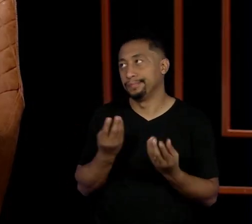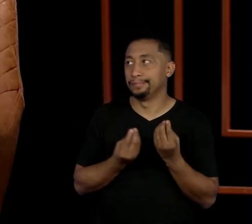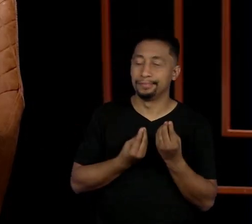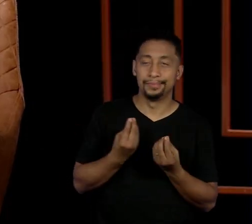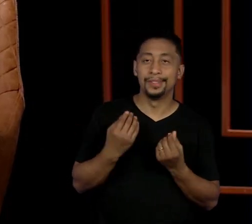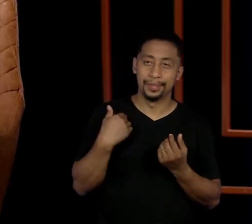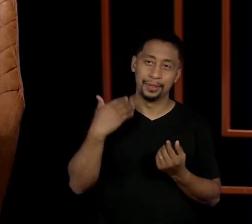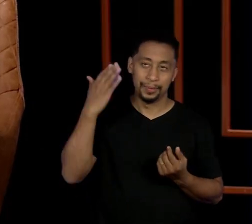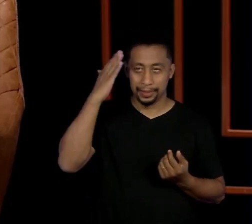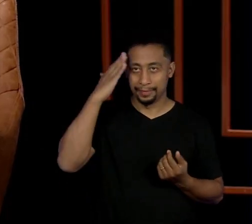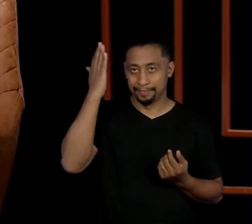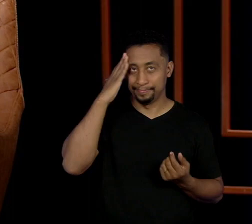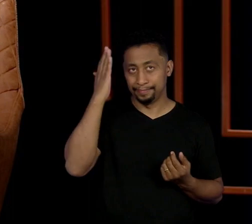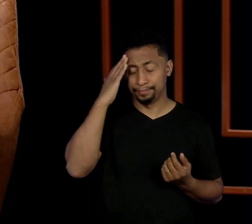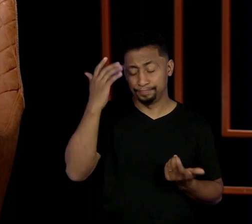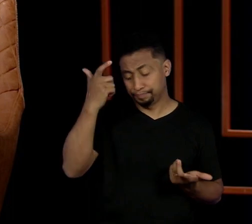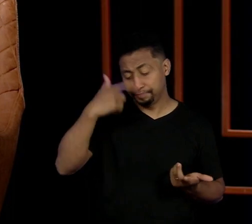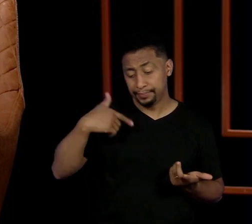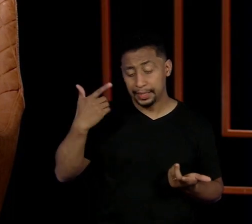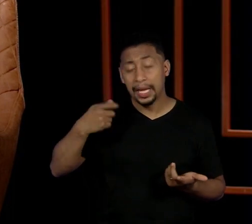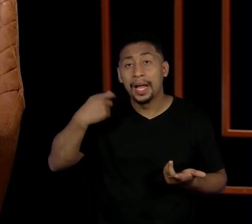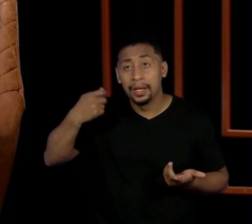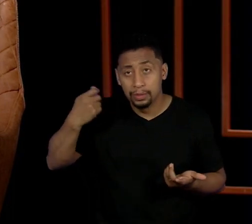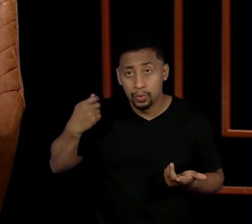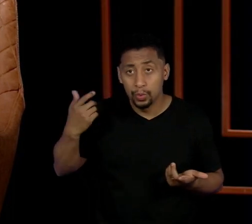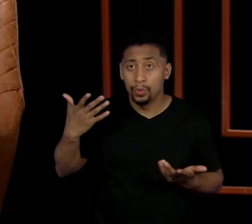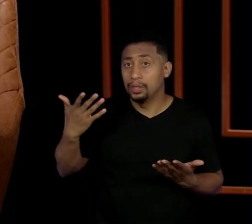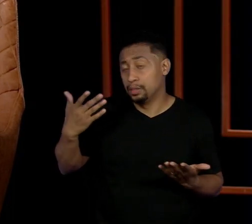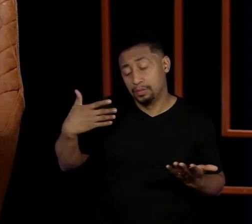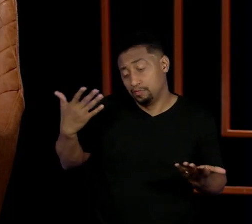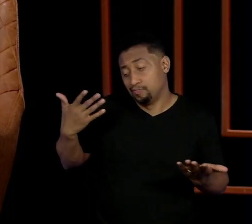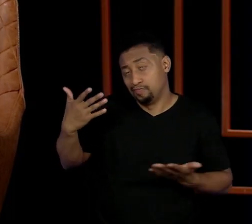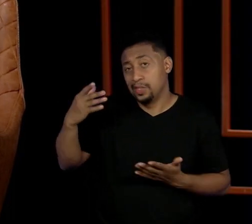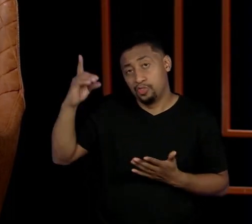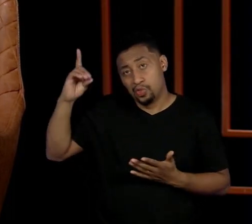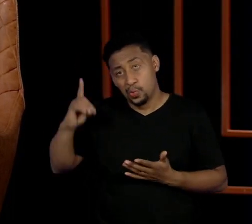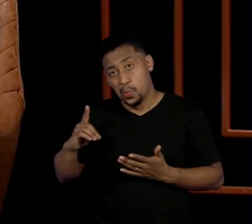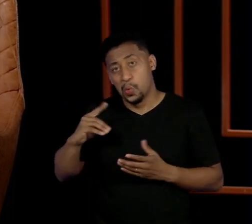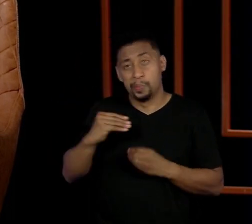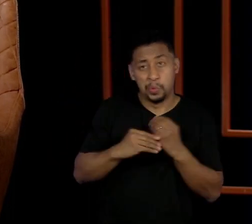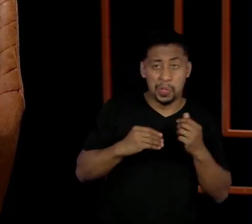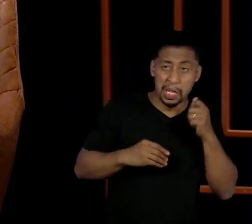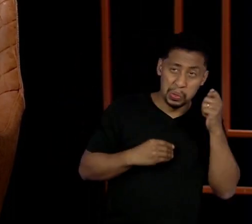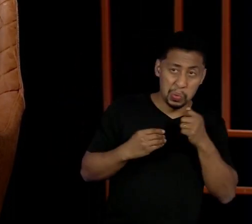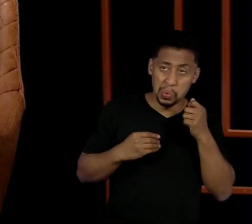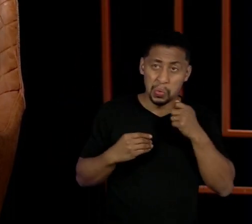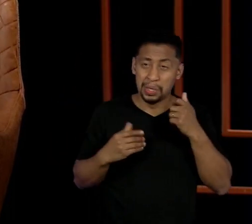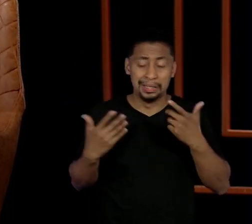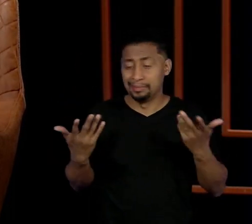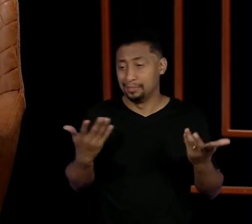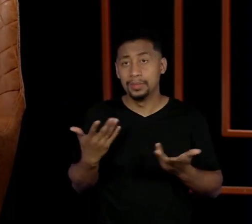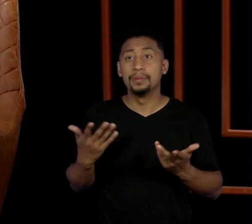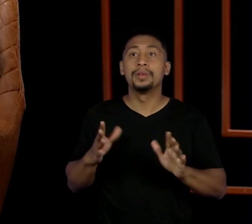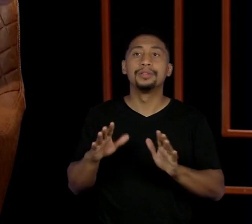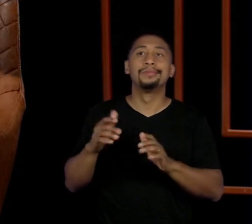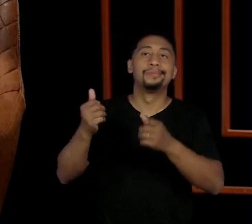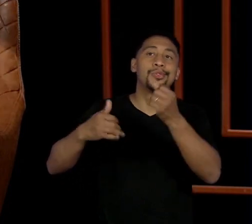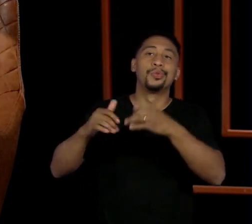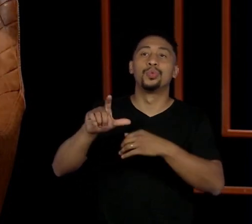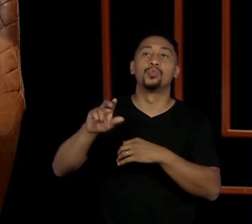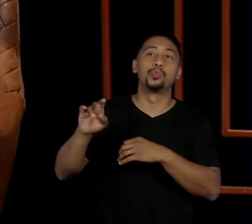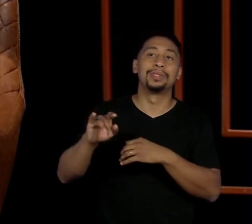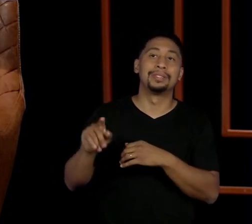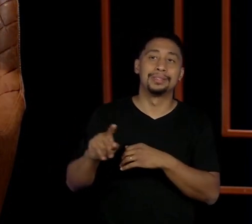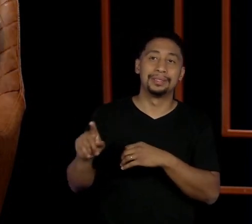como ator, eu sou um diretor, assim, bissexto, às vezes eu dirijo. Mas, para mim, a importância, como a gente falou do Luiz Antônio, do Carlos Wilson,